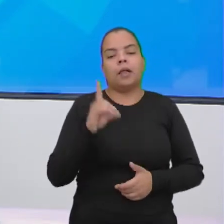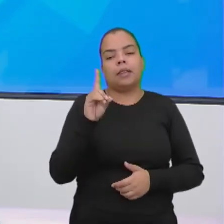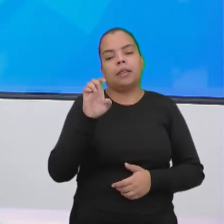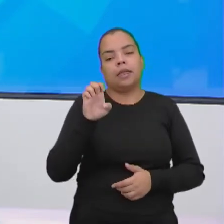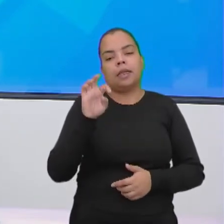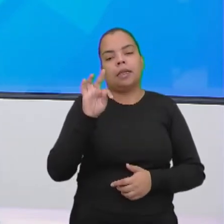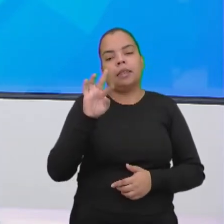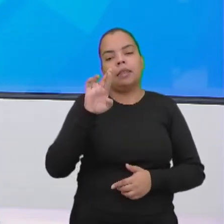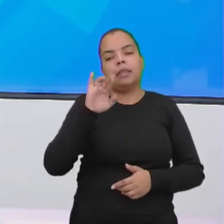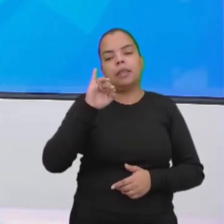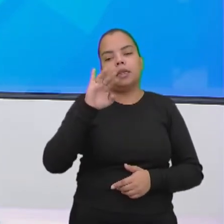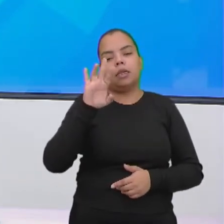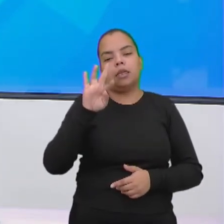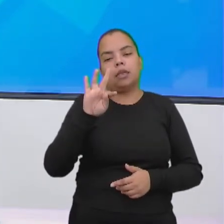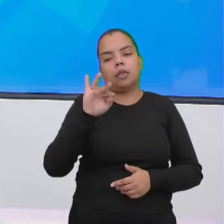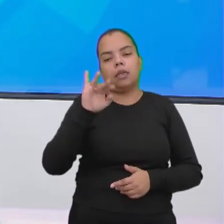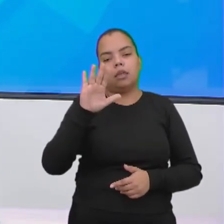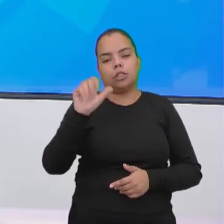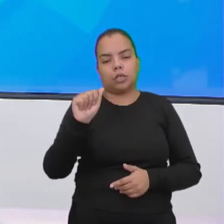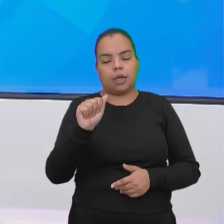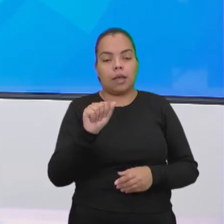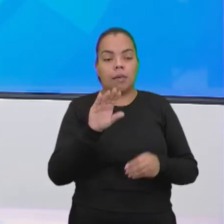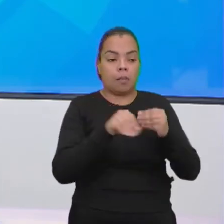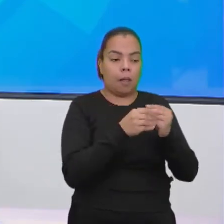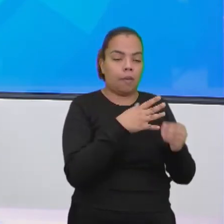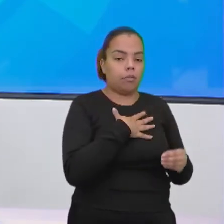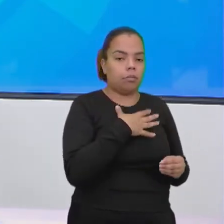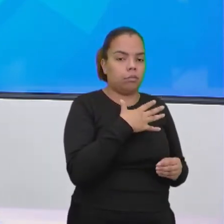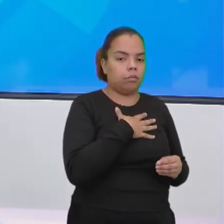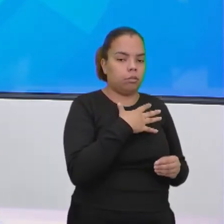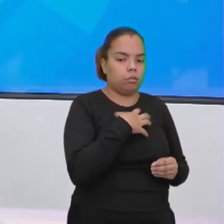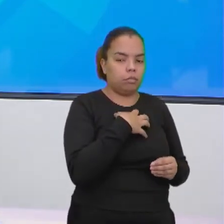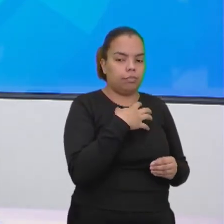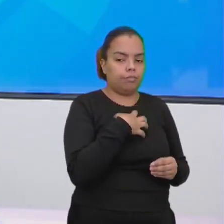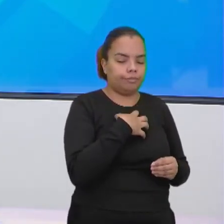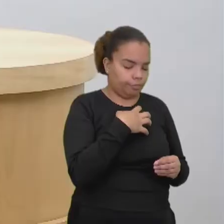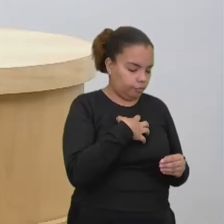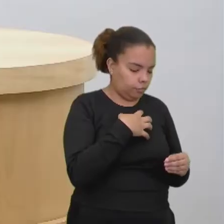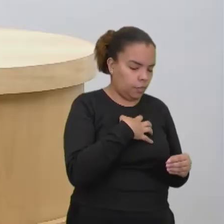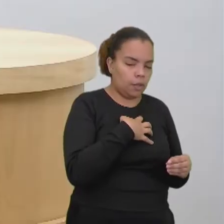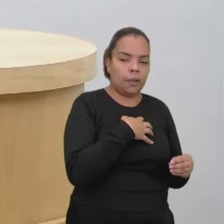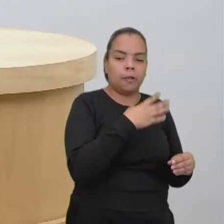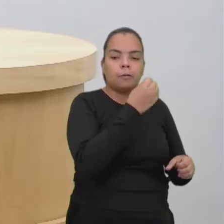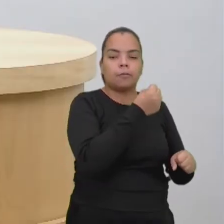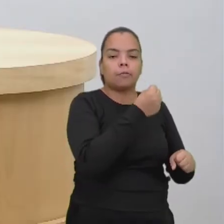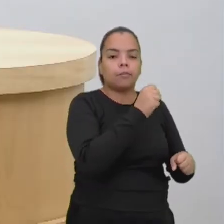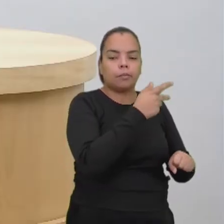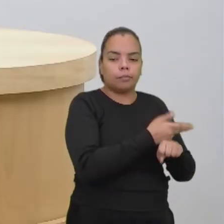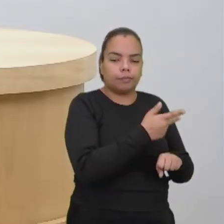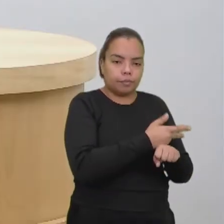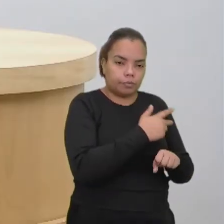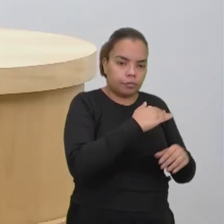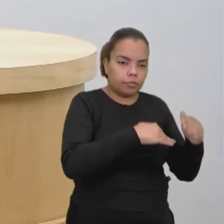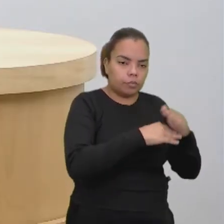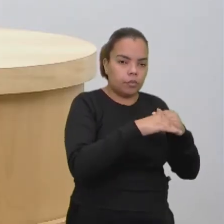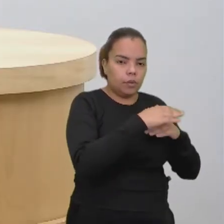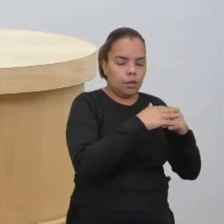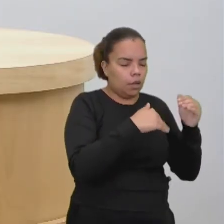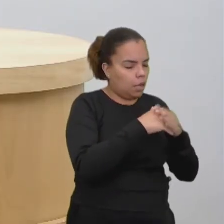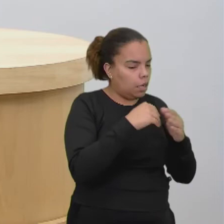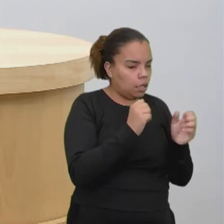elas são formadas aí, né, por rochas de fragmentos, né, de rochas, de outros tipos de rochas, que podem ser rochas